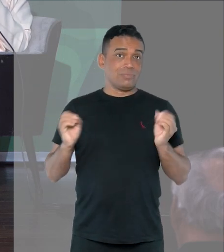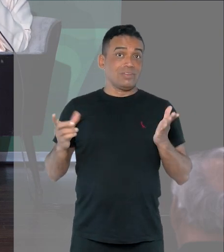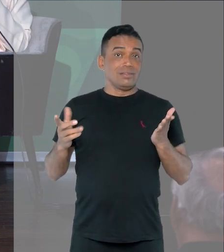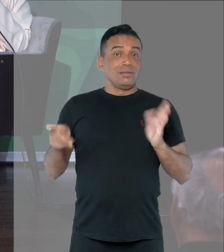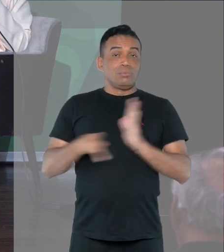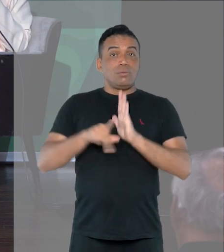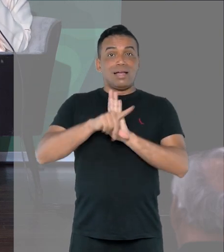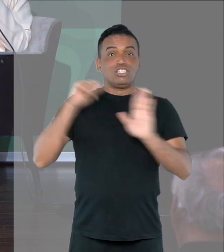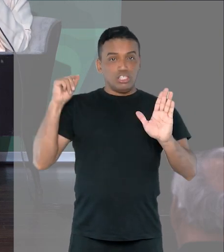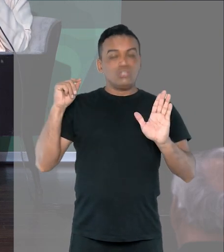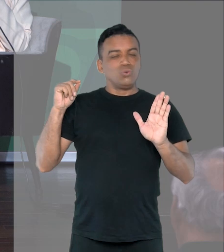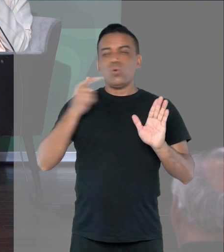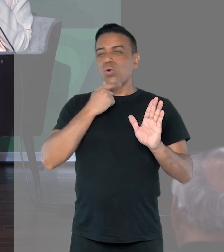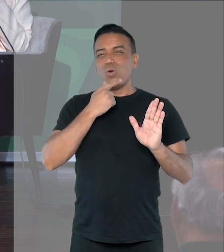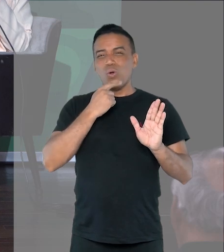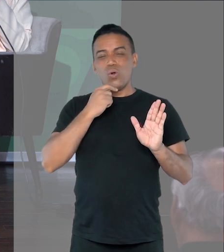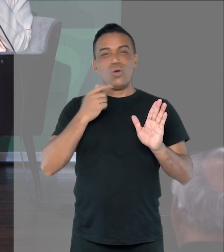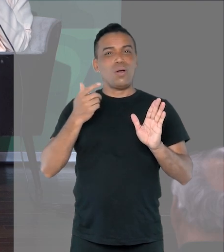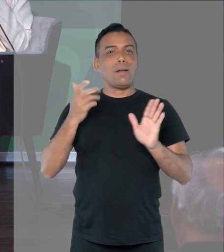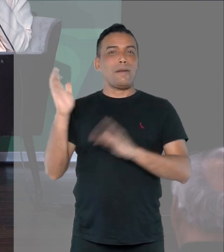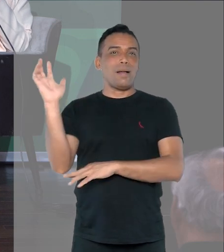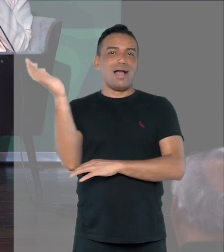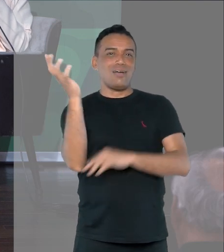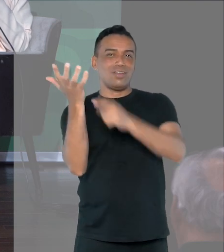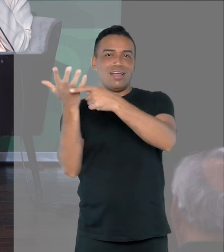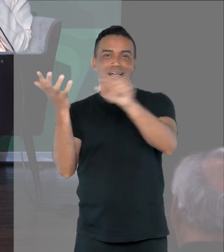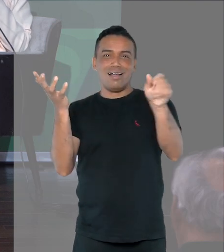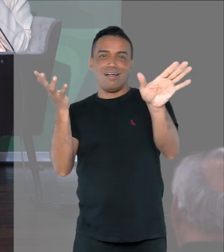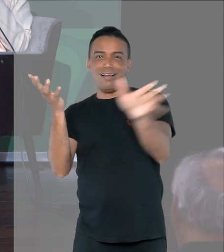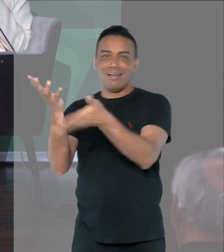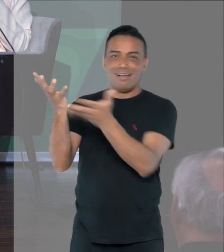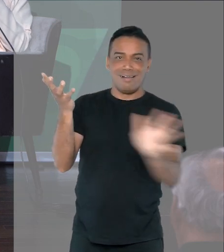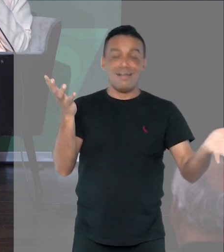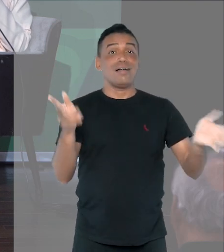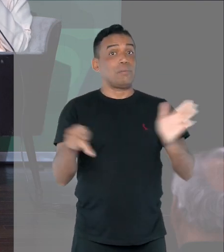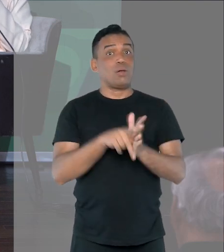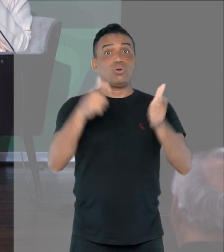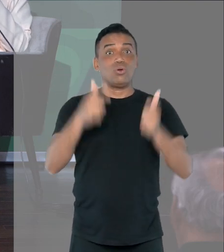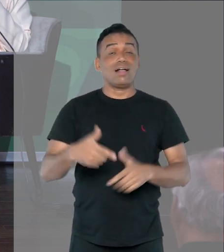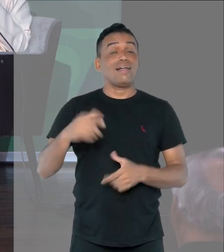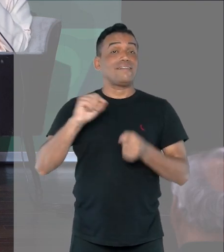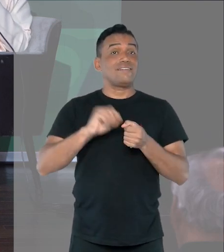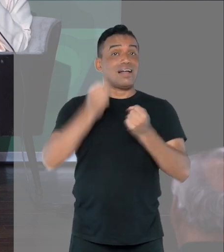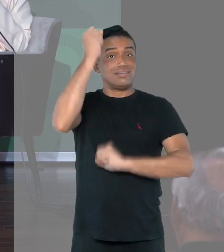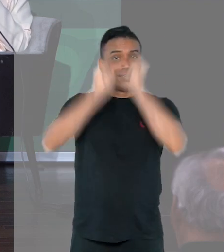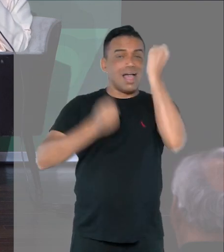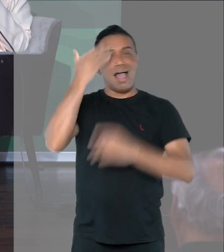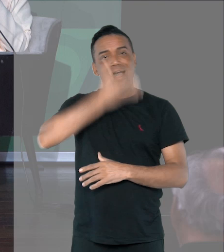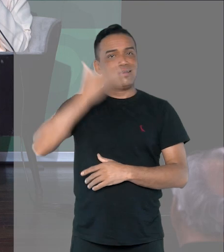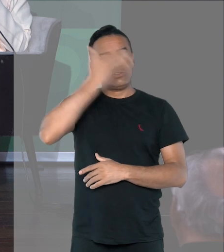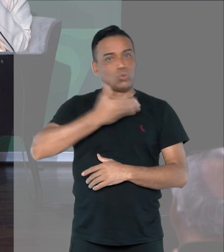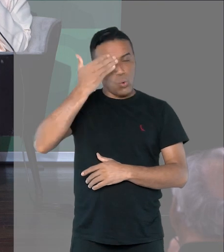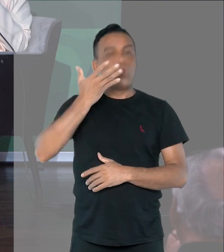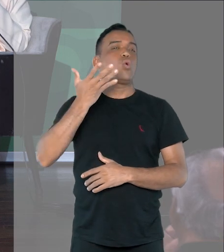Evaldo Cabral de Mello sobre o outono, né, dos grandes engenhos de café, que é uma beleza de artigo que descreve a